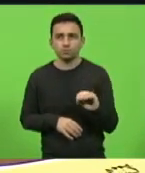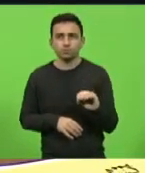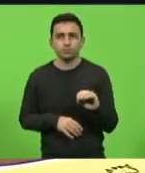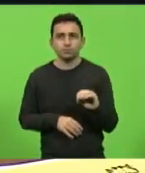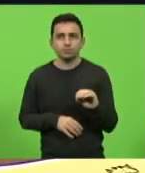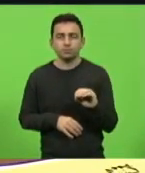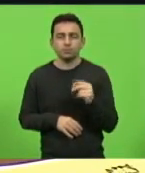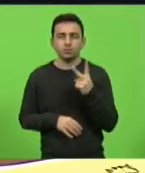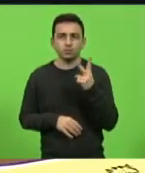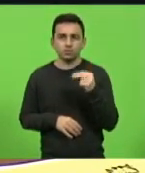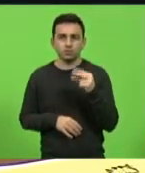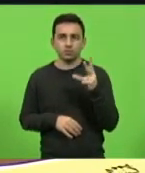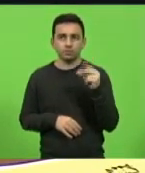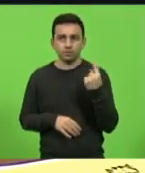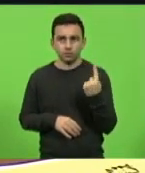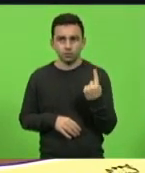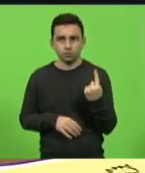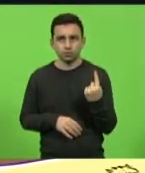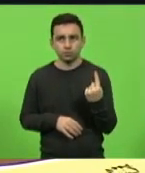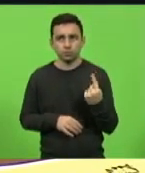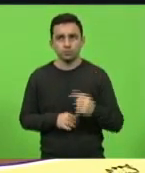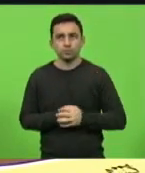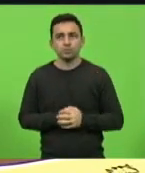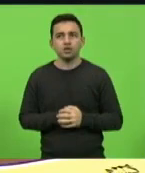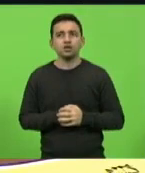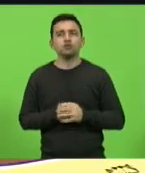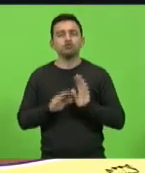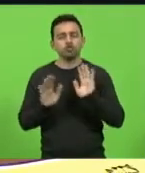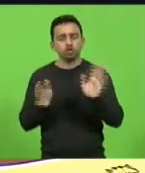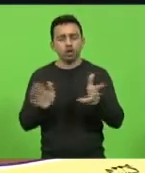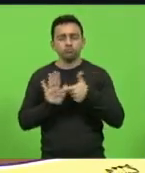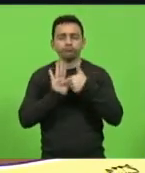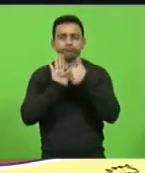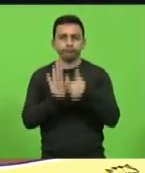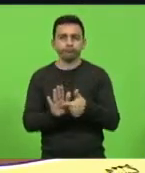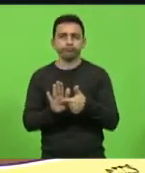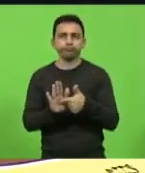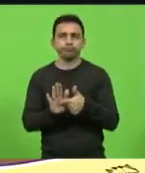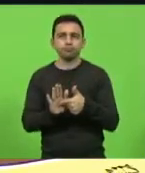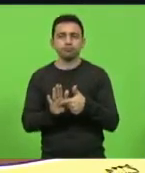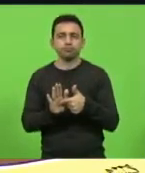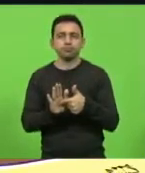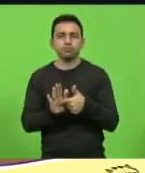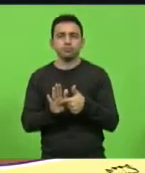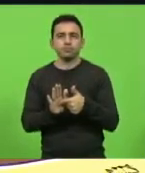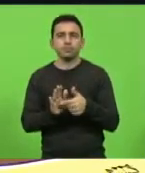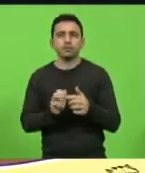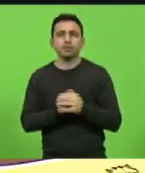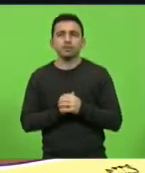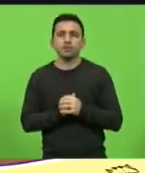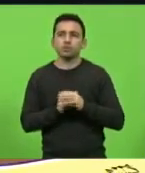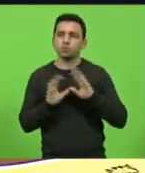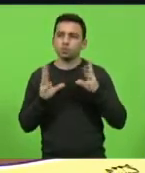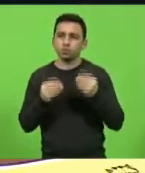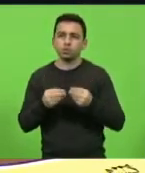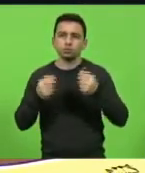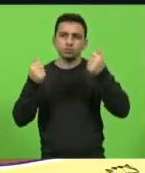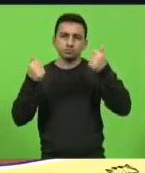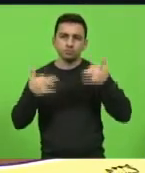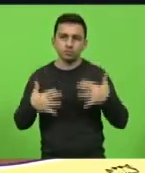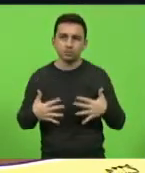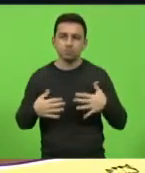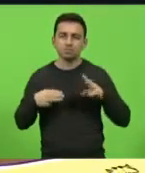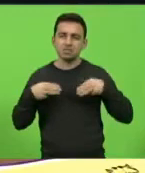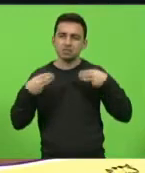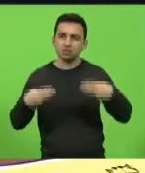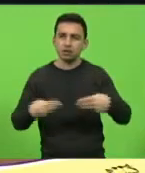março de 2021, já explicitados, quais sejam as manifestações do Ministério